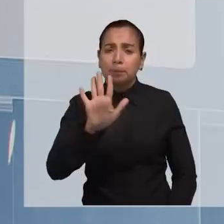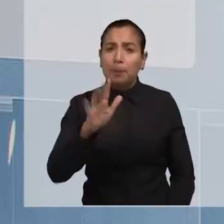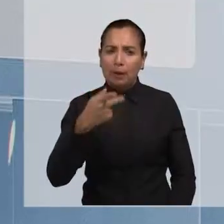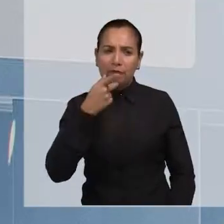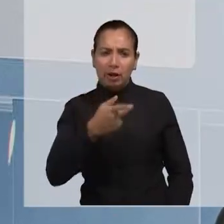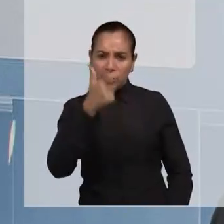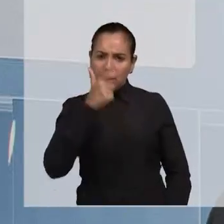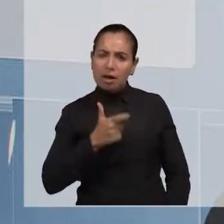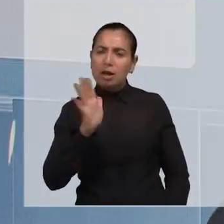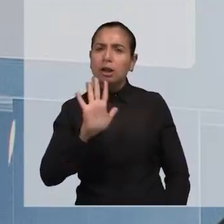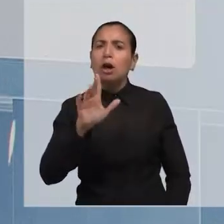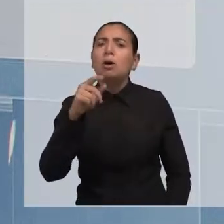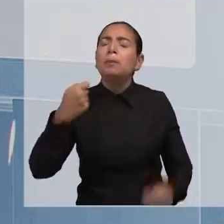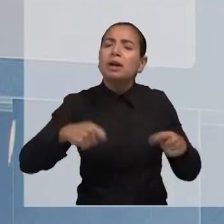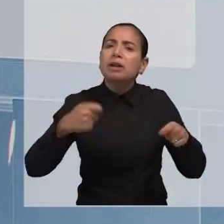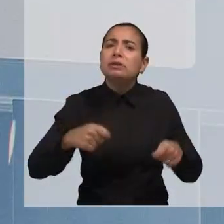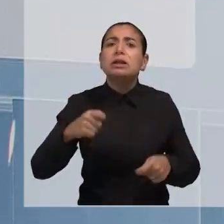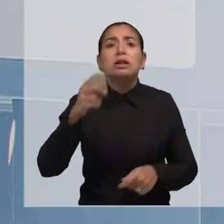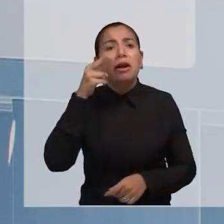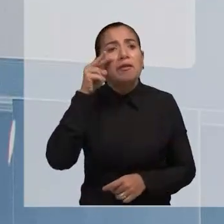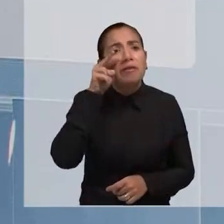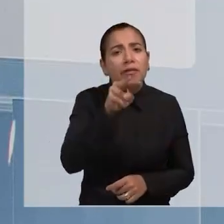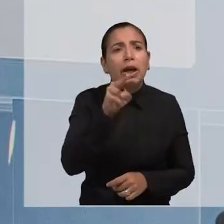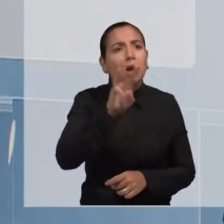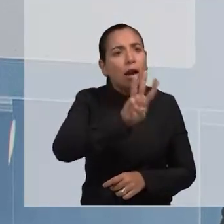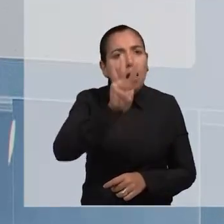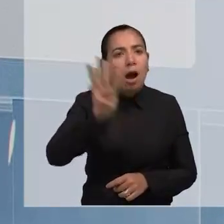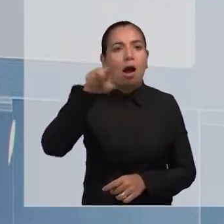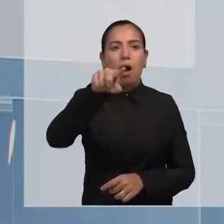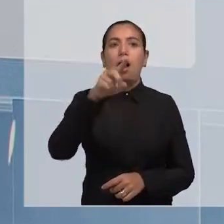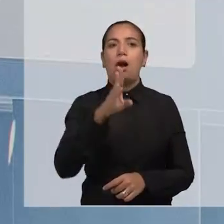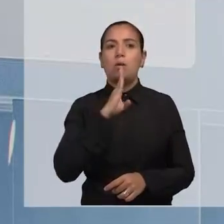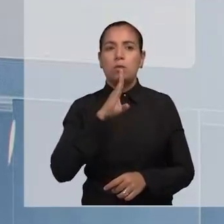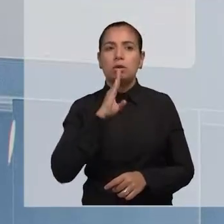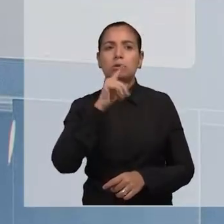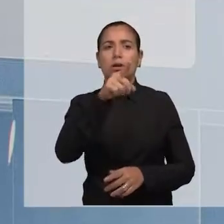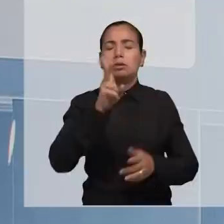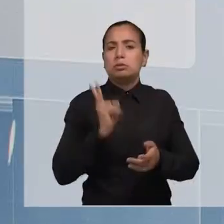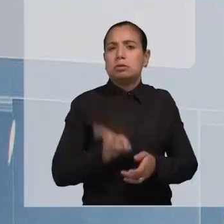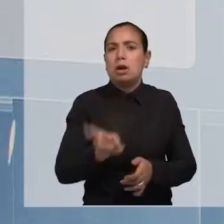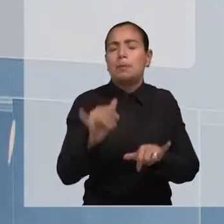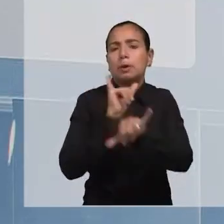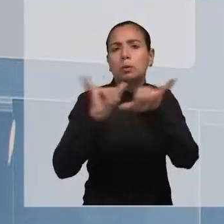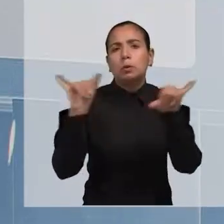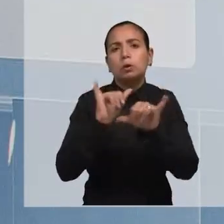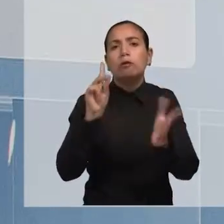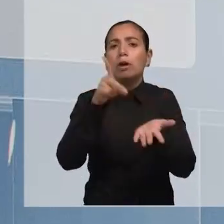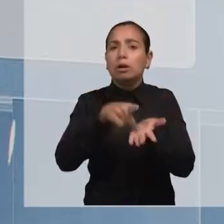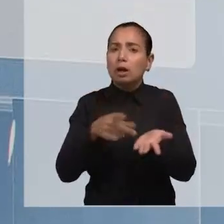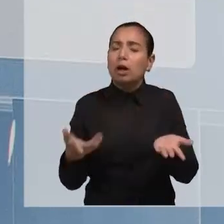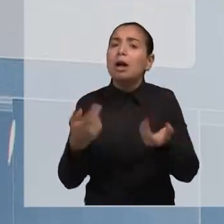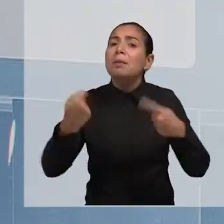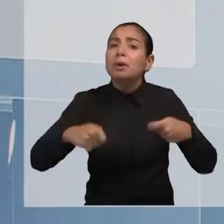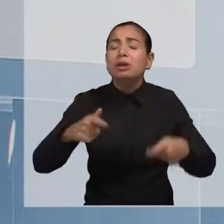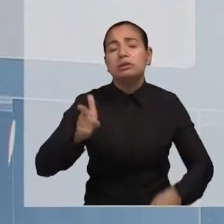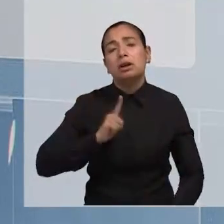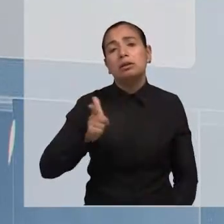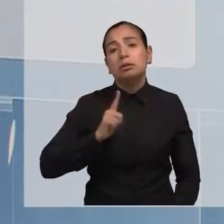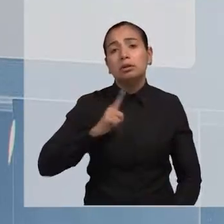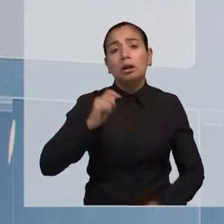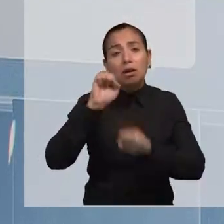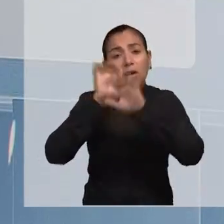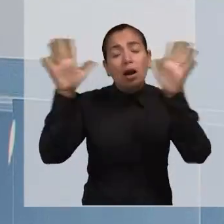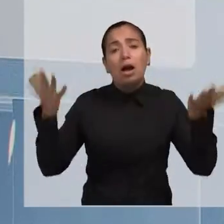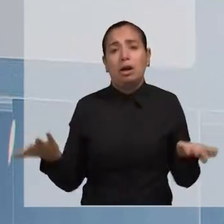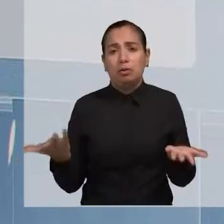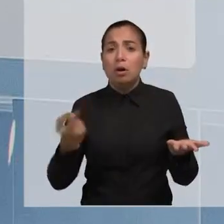mas foque em endereços que têm responsabilidade. Aqui nós temos responsabilidade com o que dizemos. Nós estamos numa TV pública, nós falamos tudo que é